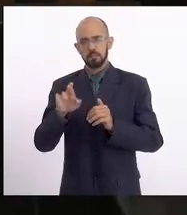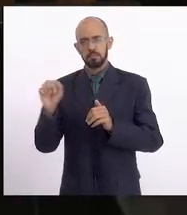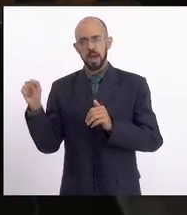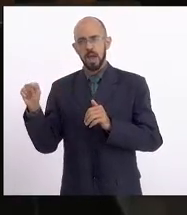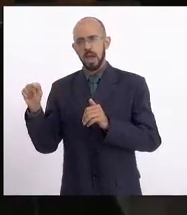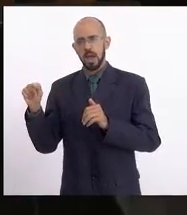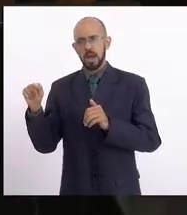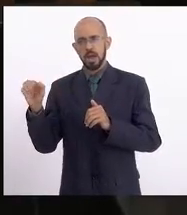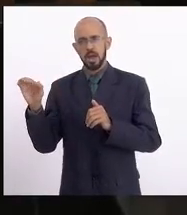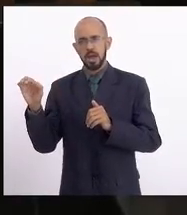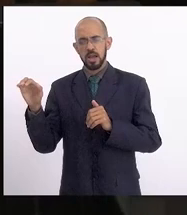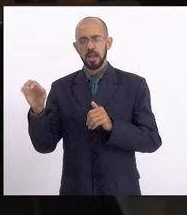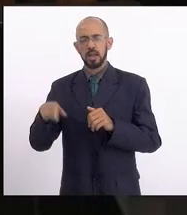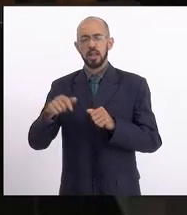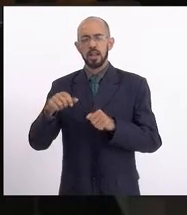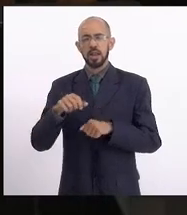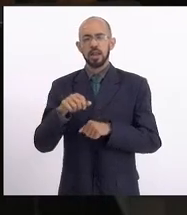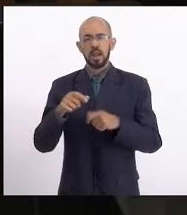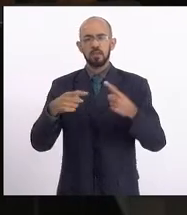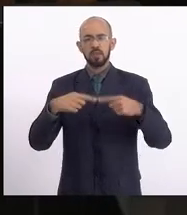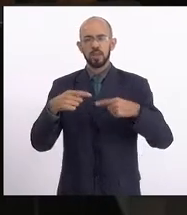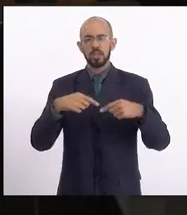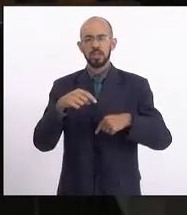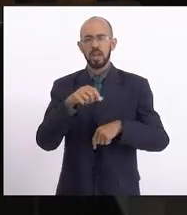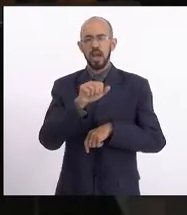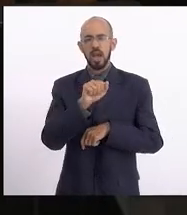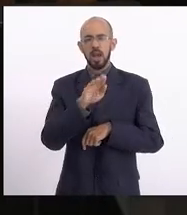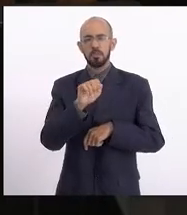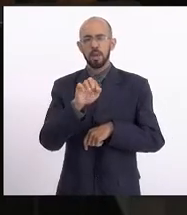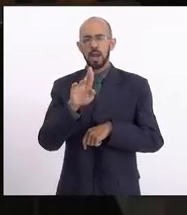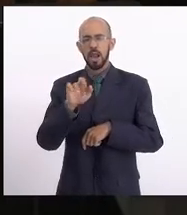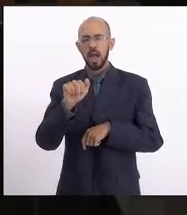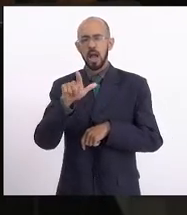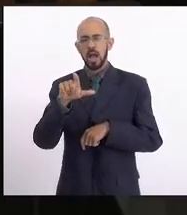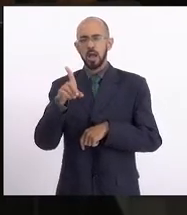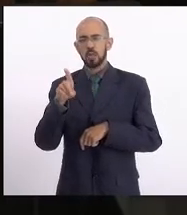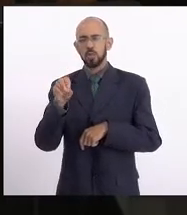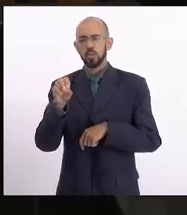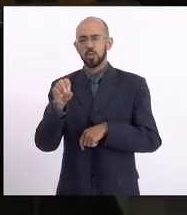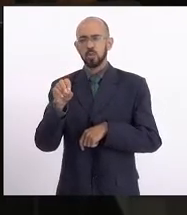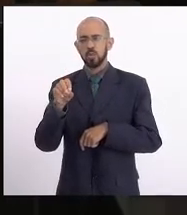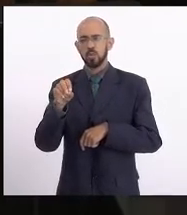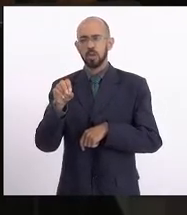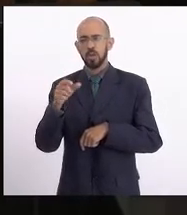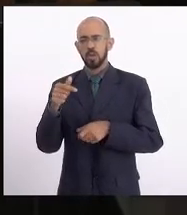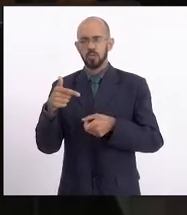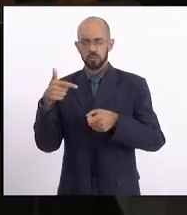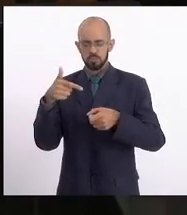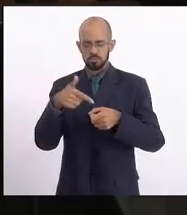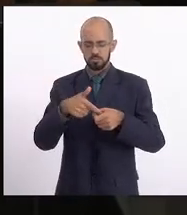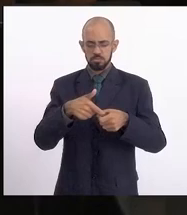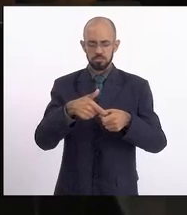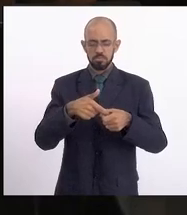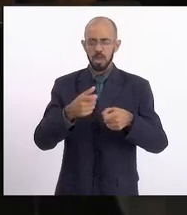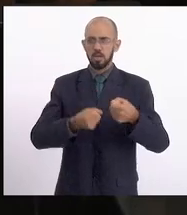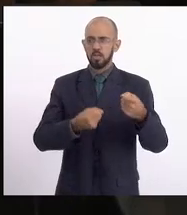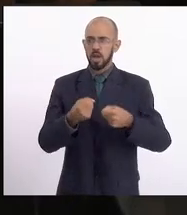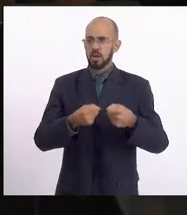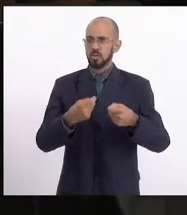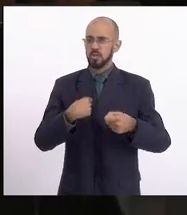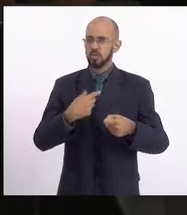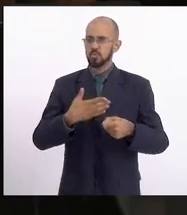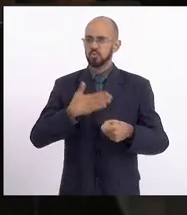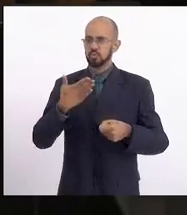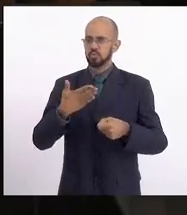ali na Abelardo Bueno, deputado Librelon, parei para abastecer o carro, e